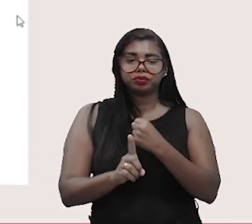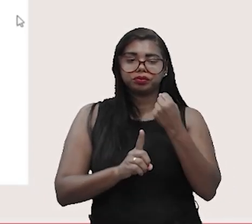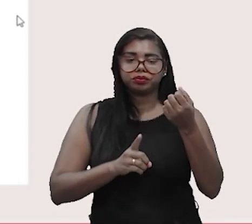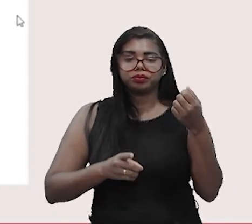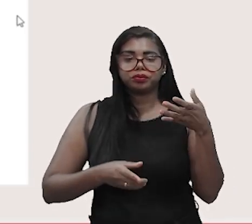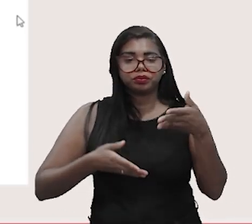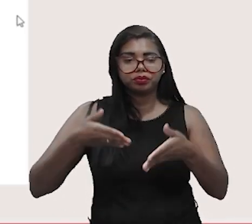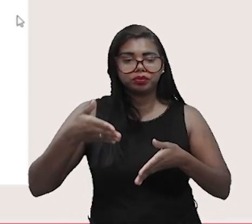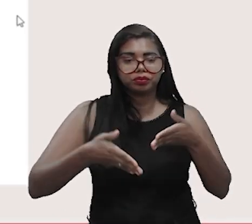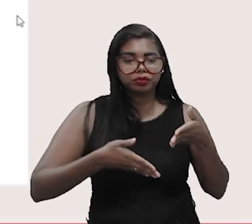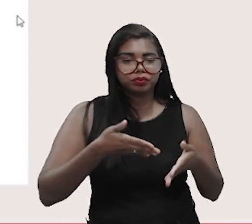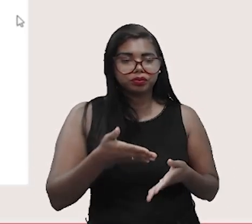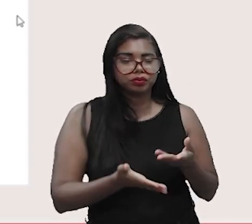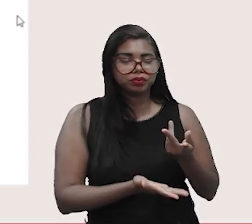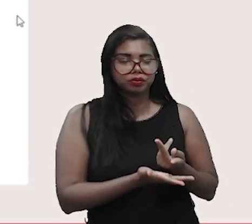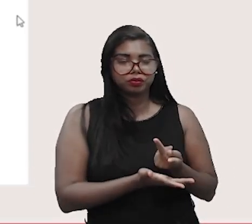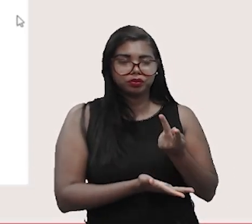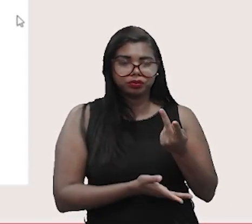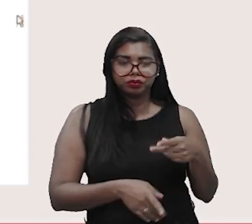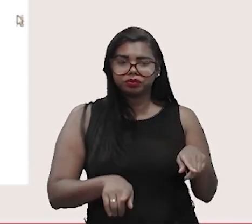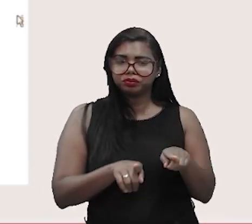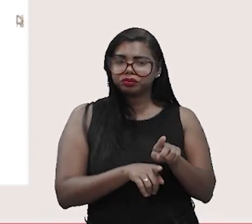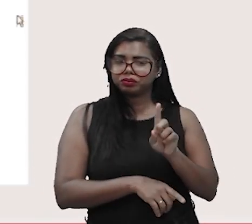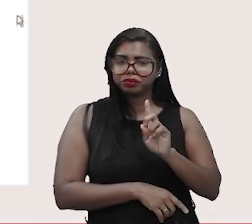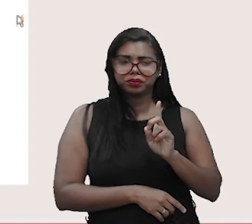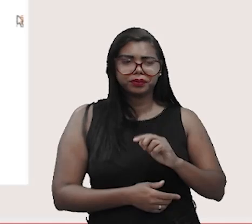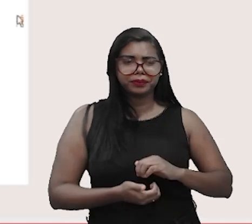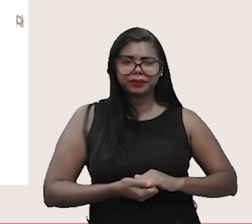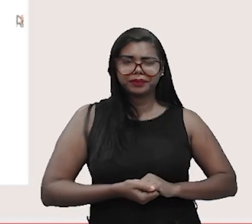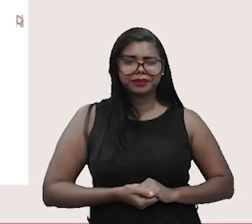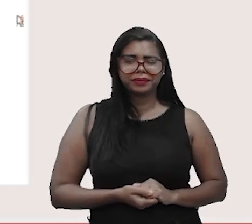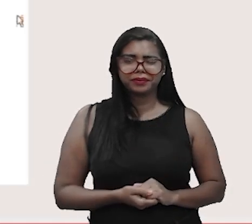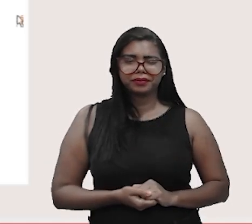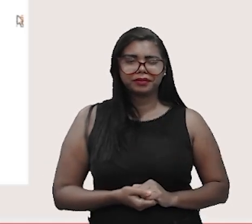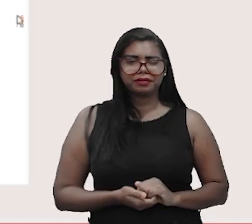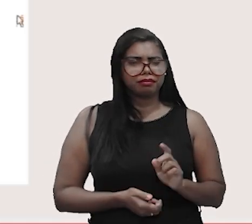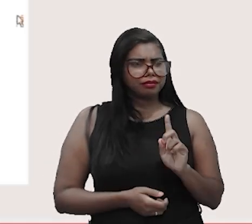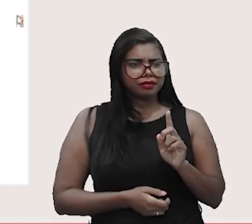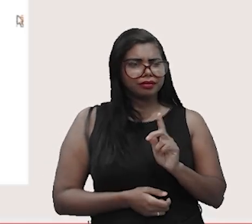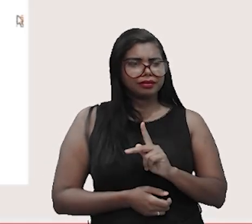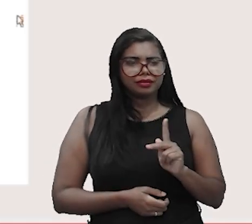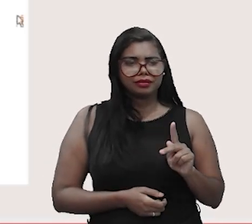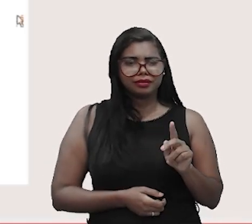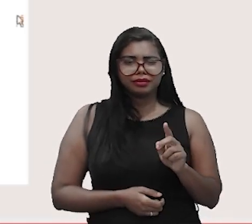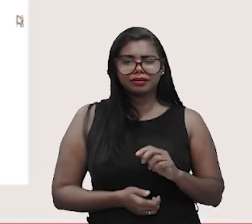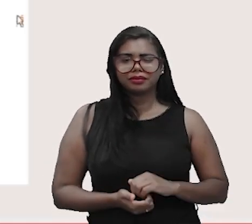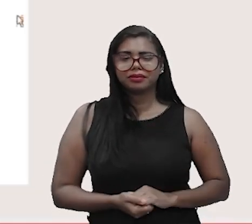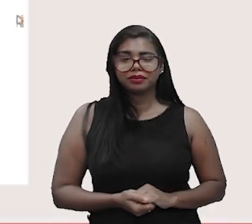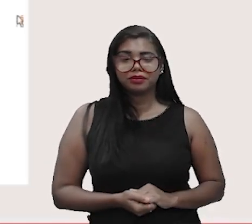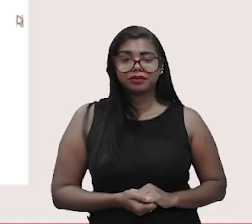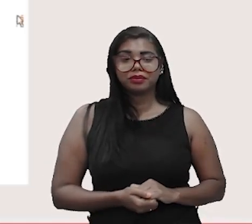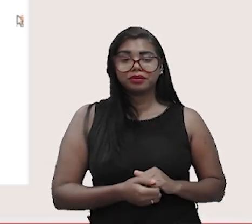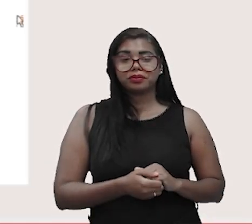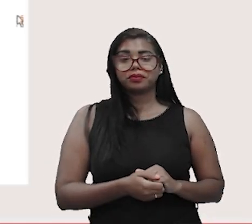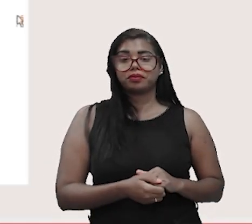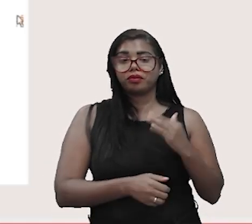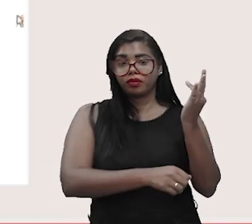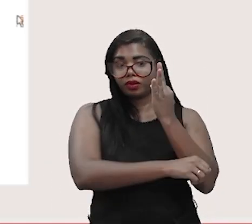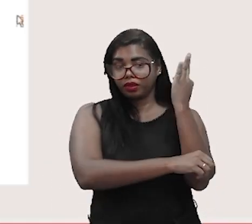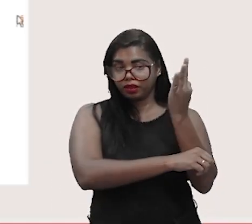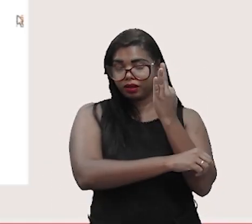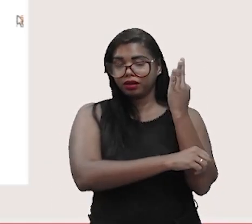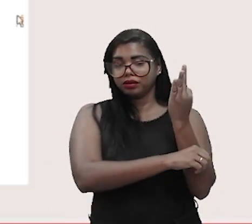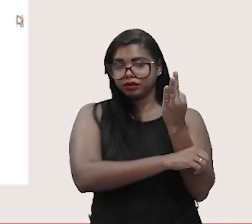da situação. Também não. Não, professor. Não. Se o nível de um, ele está usando a formalidade de